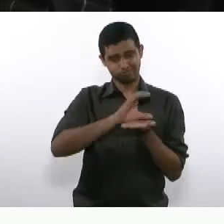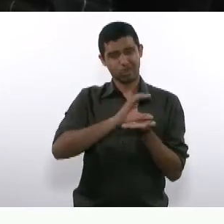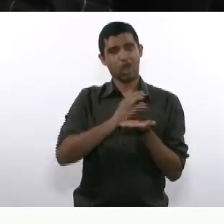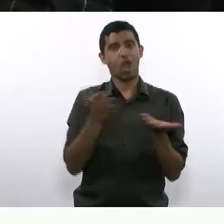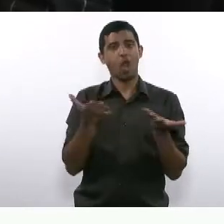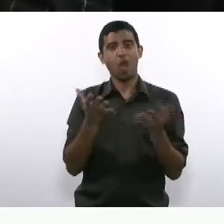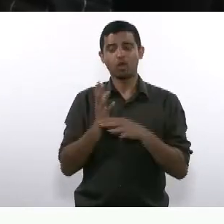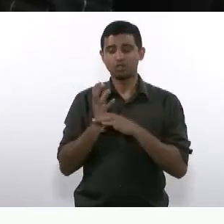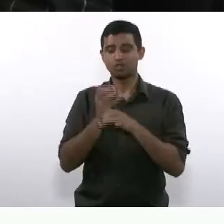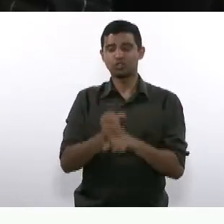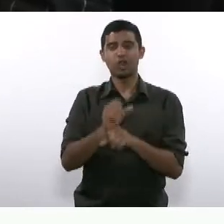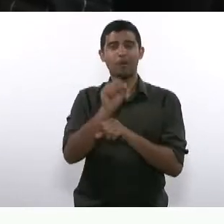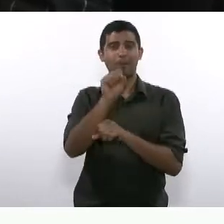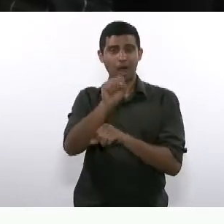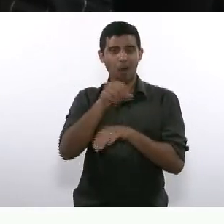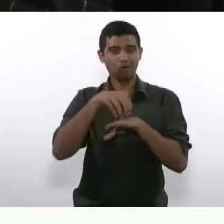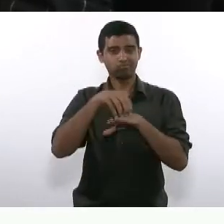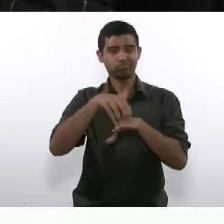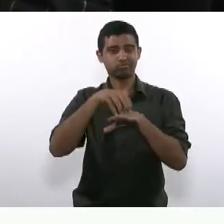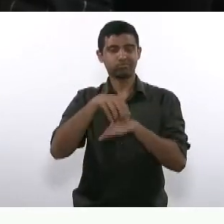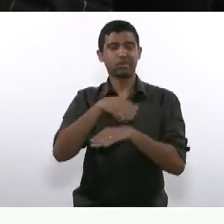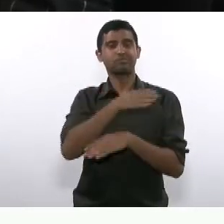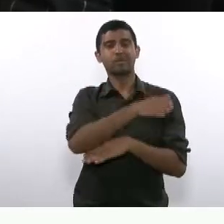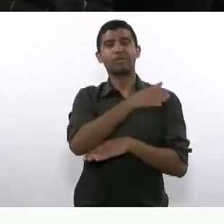para fiscalizar 92 municípios.